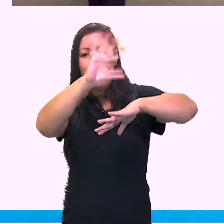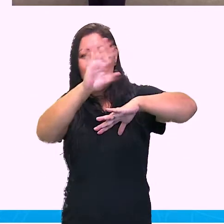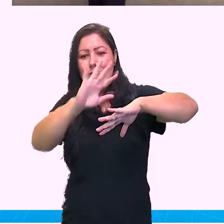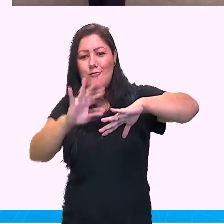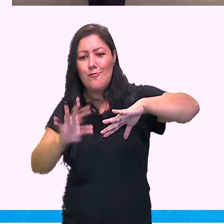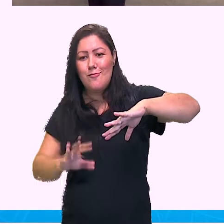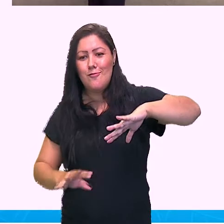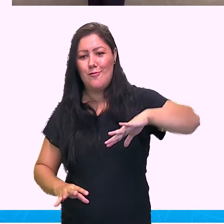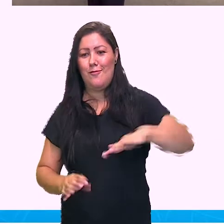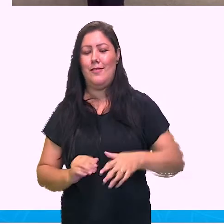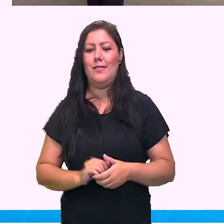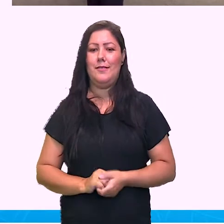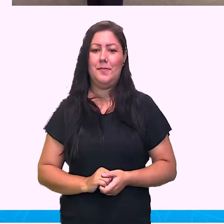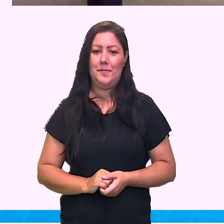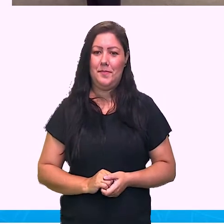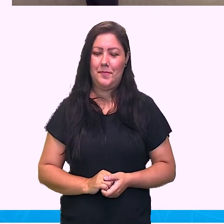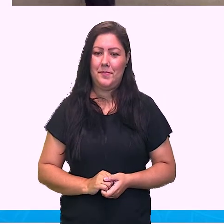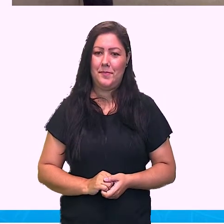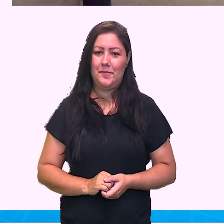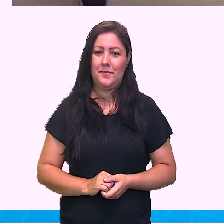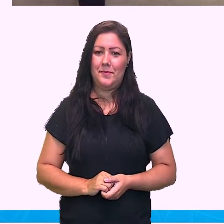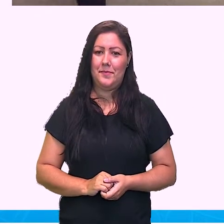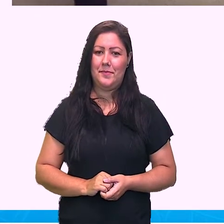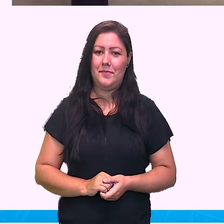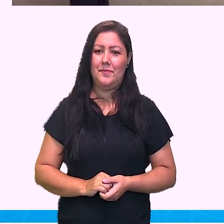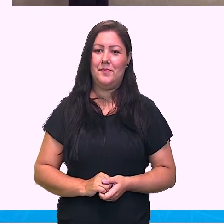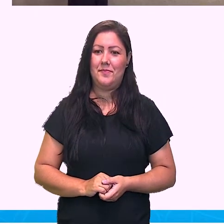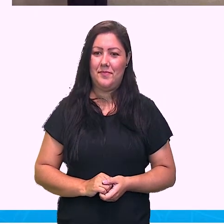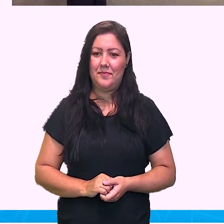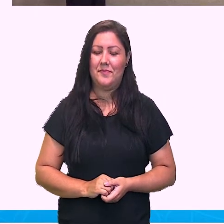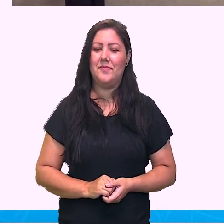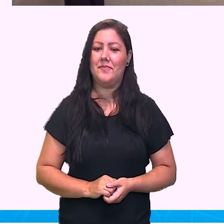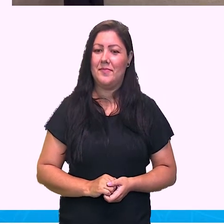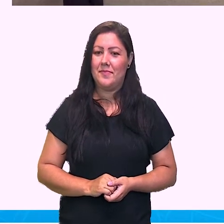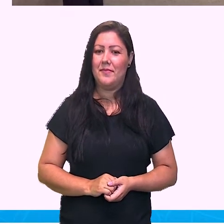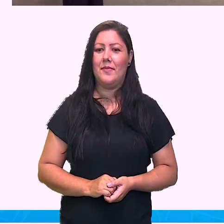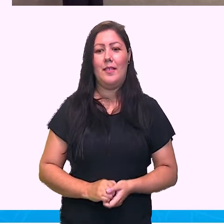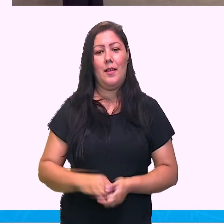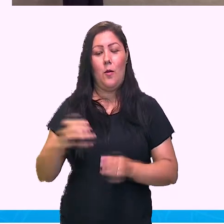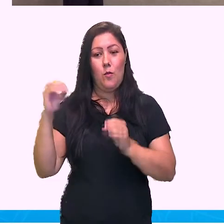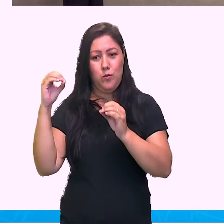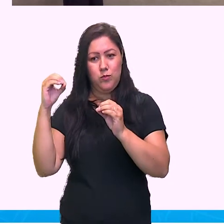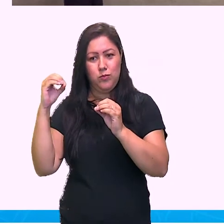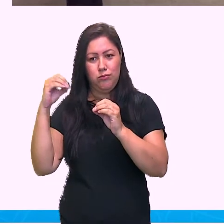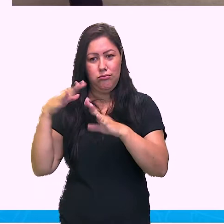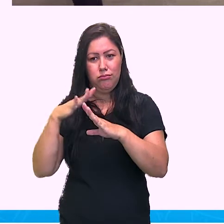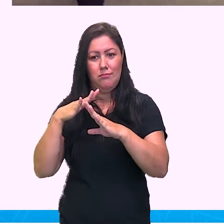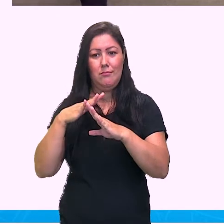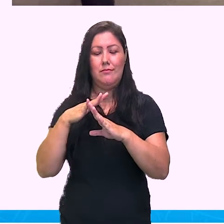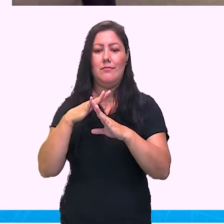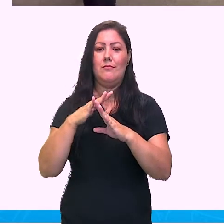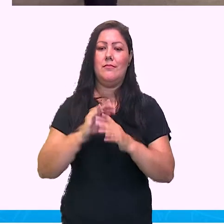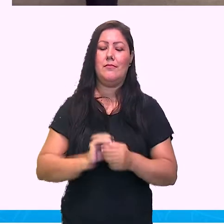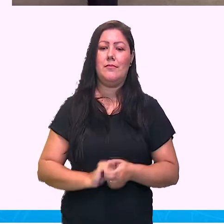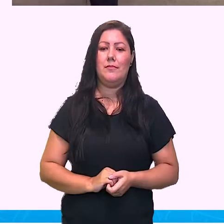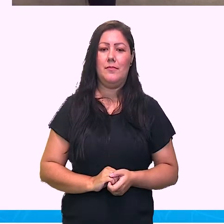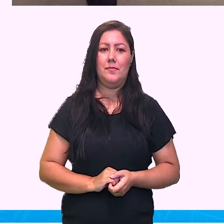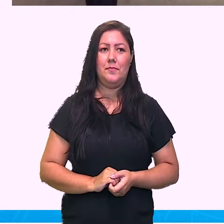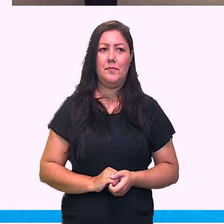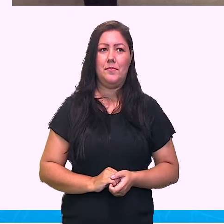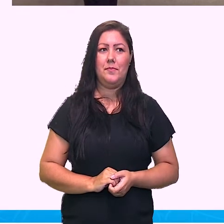praias. Não é verdade? Banhado pelo Oceano Atlântico. Então,